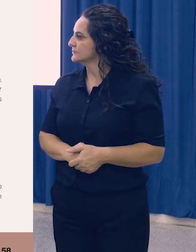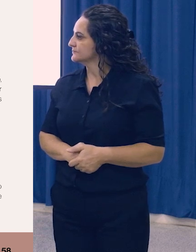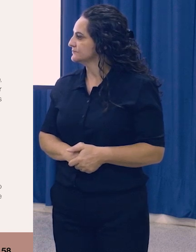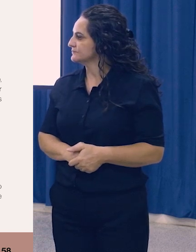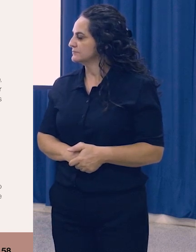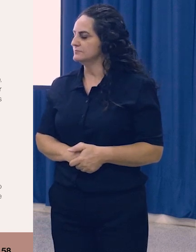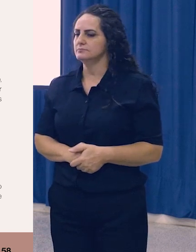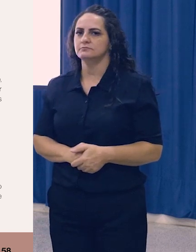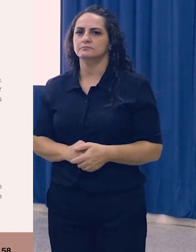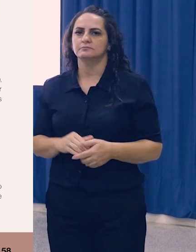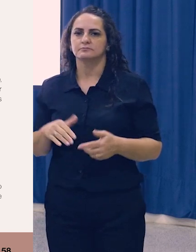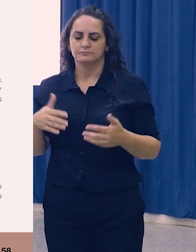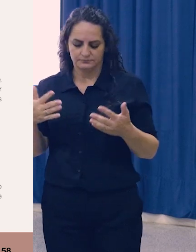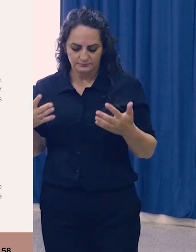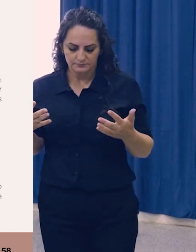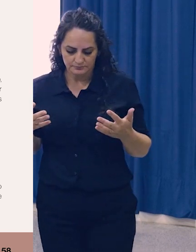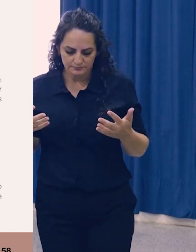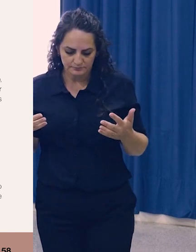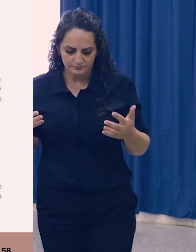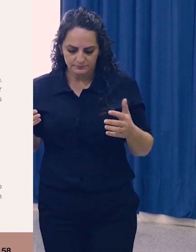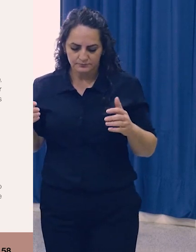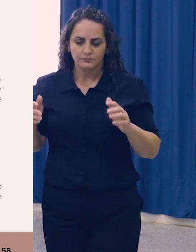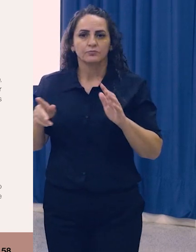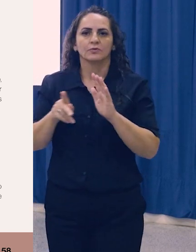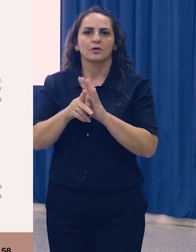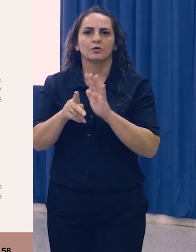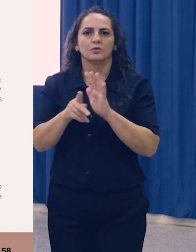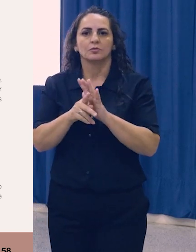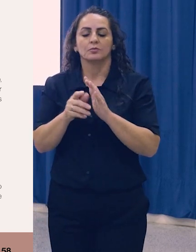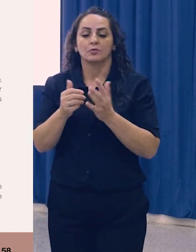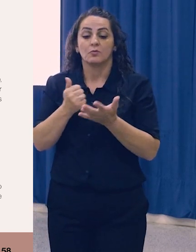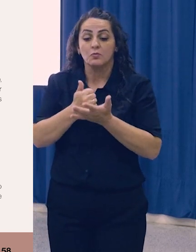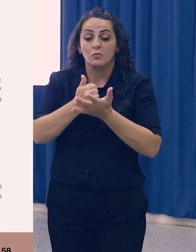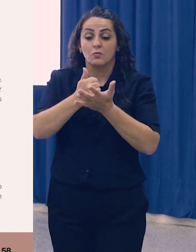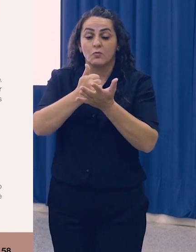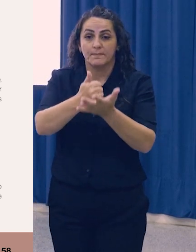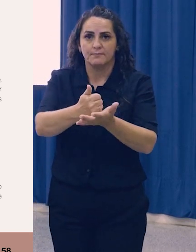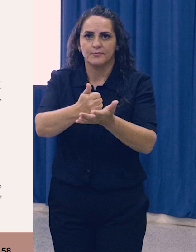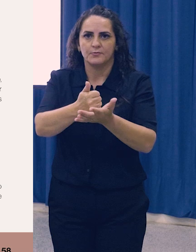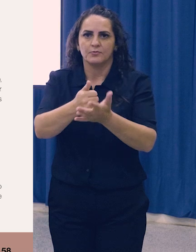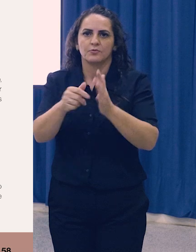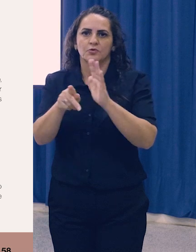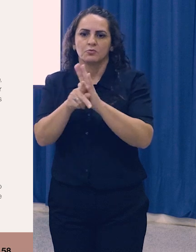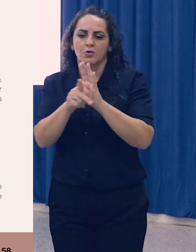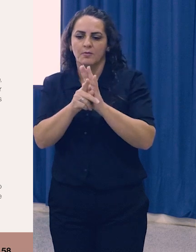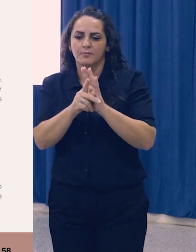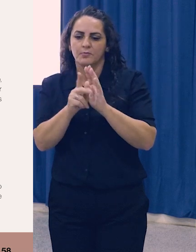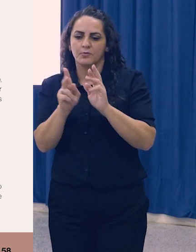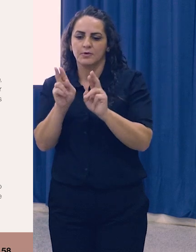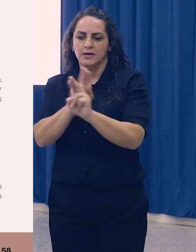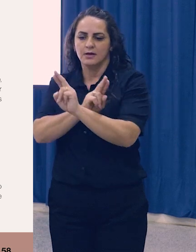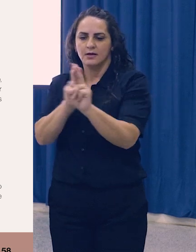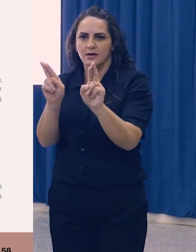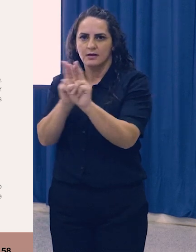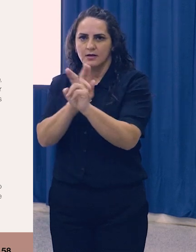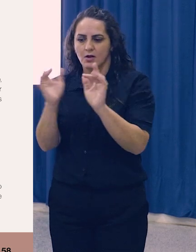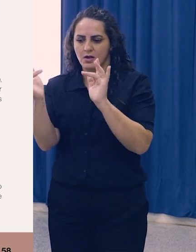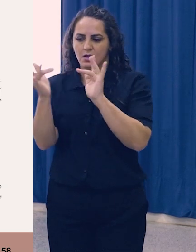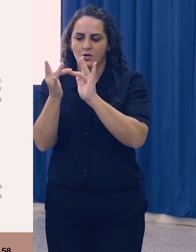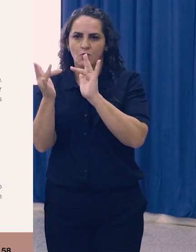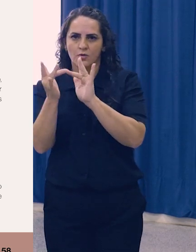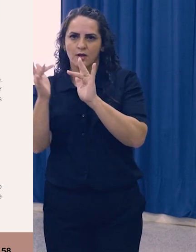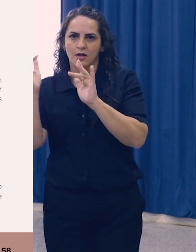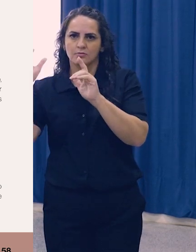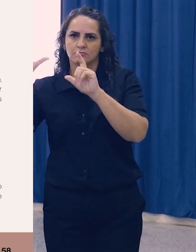Aí sobre a imprensa, que eu tinha comentado do assessor de imprensa, que é esse profissional que faz essa ponte entre